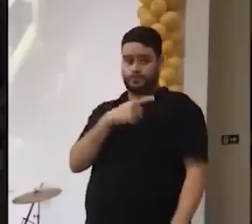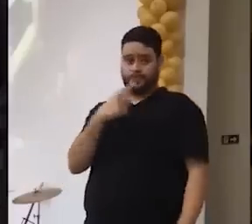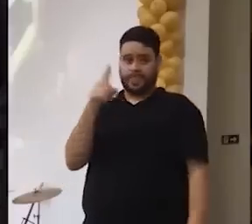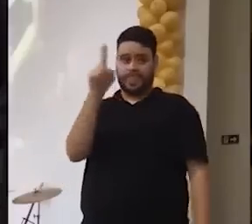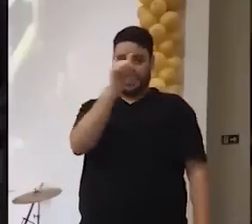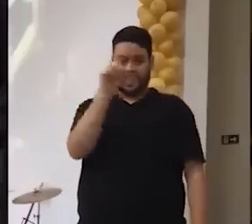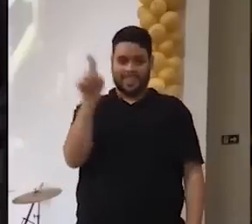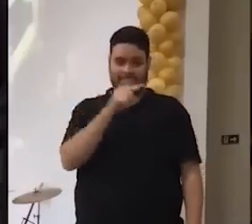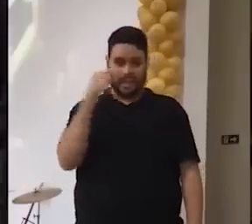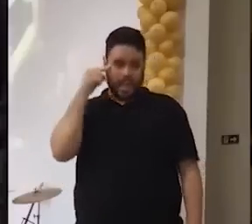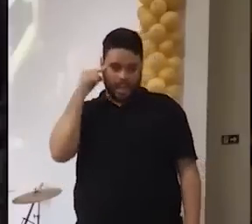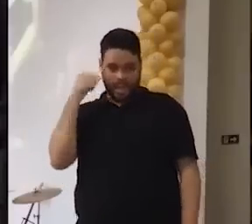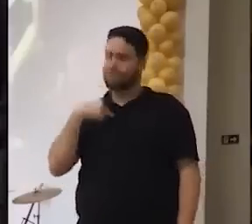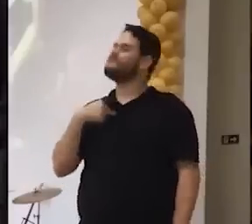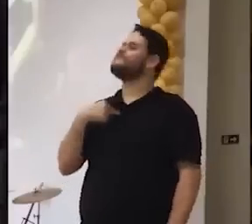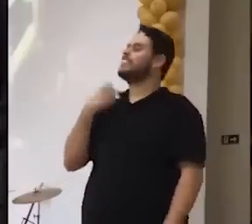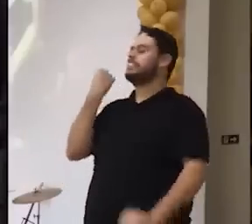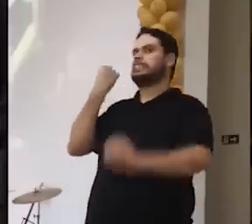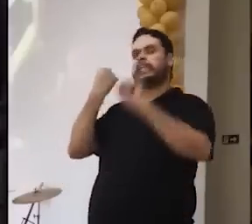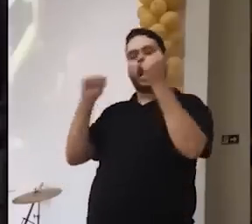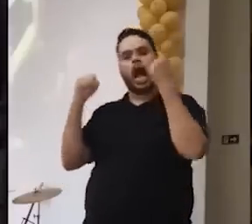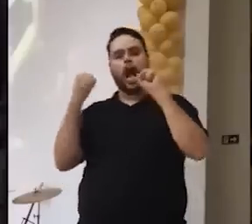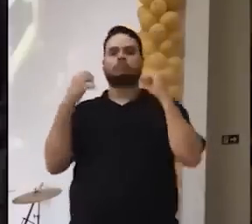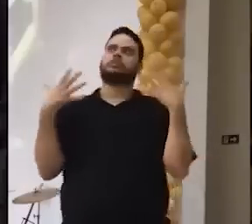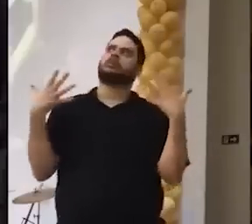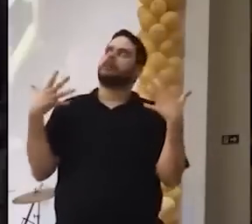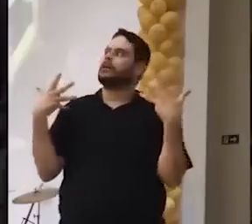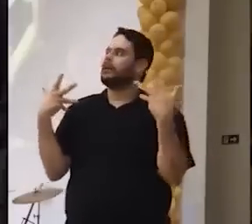com Salmos, eu estou vendo coisa que eu nunca tinha visto.